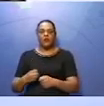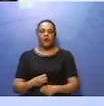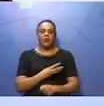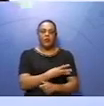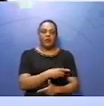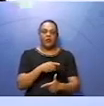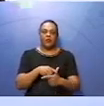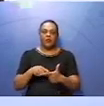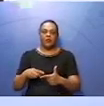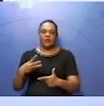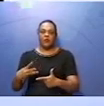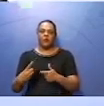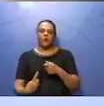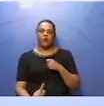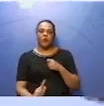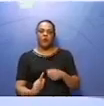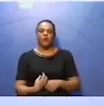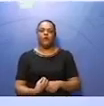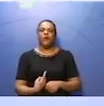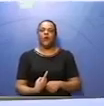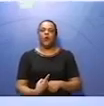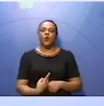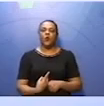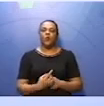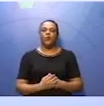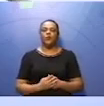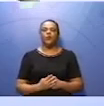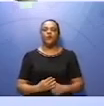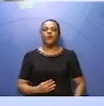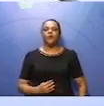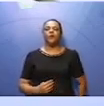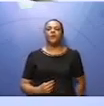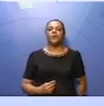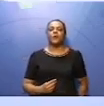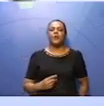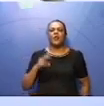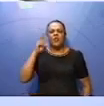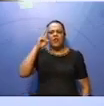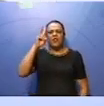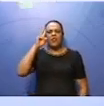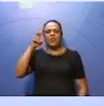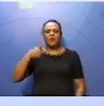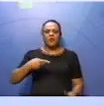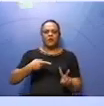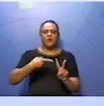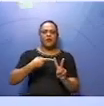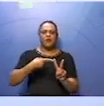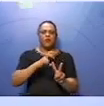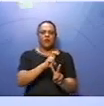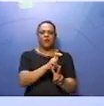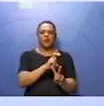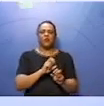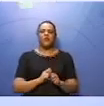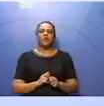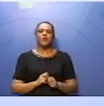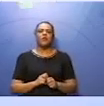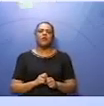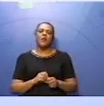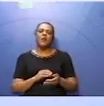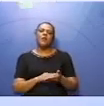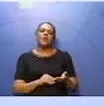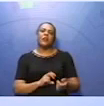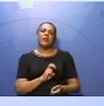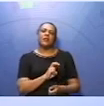por 3 dá 1. Chegou no 1 aqui. Lembra que é raiz quinta? Então, vou pegar 5